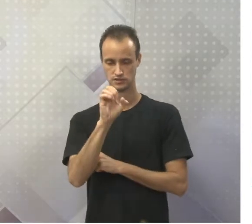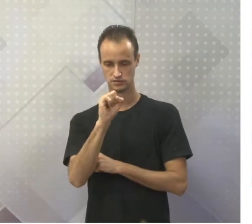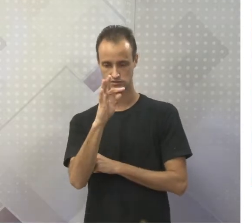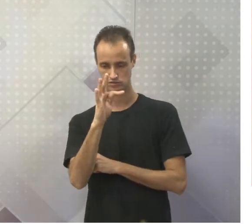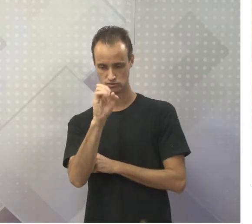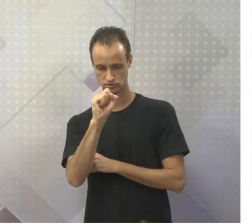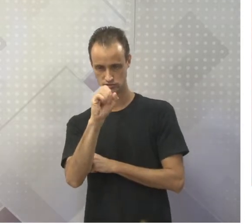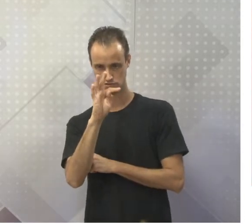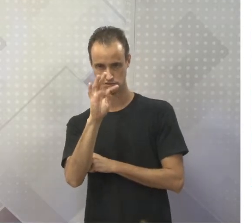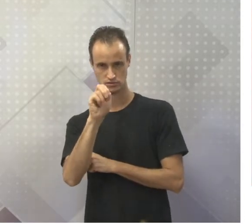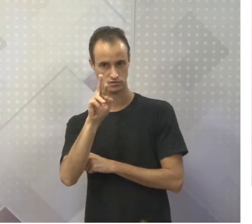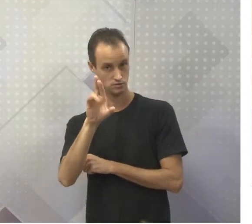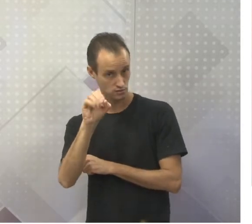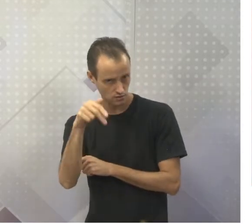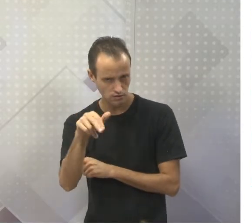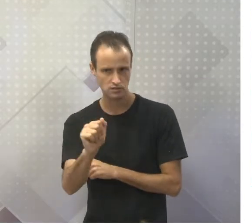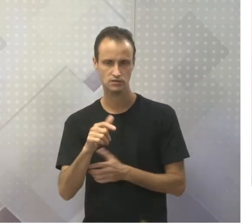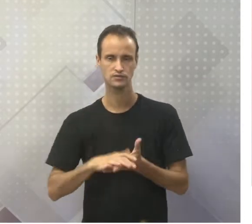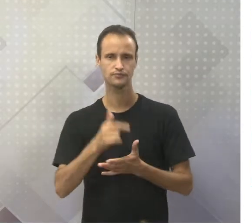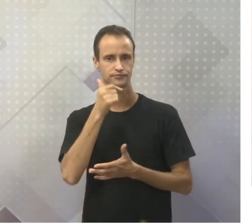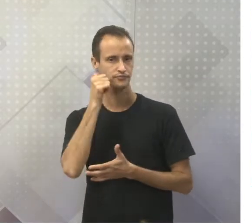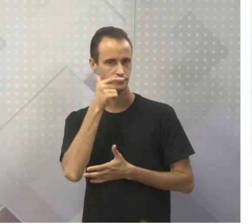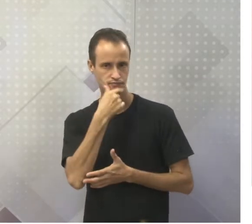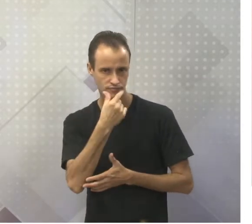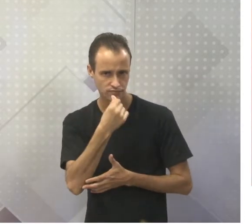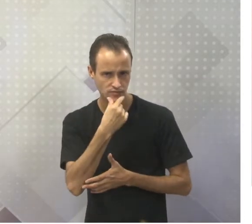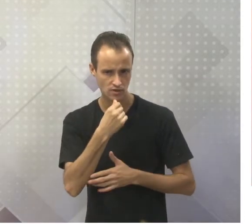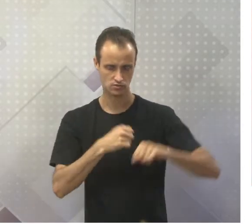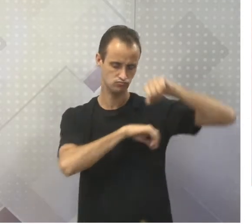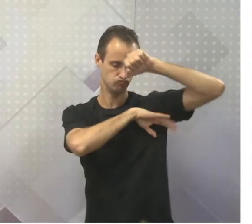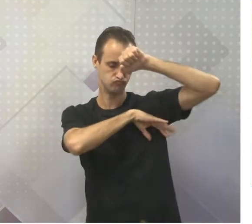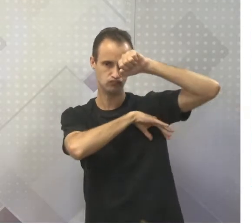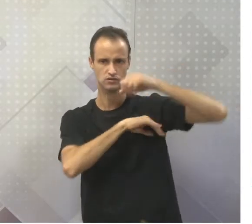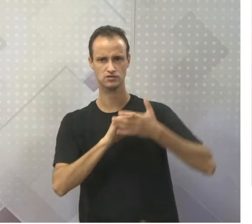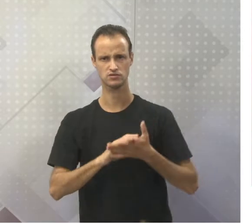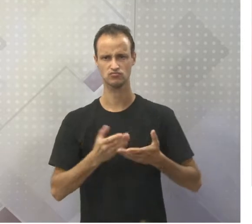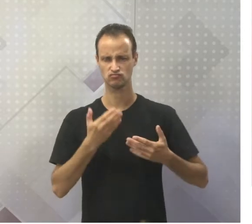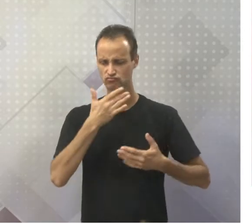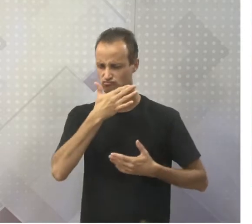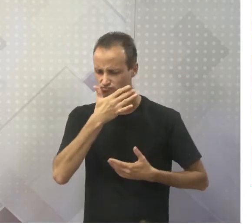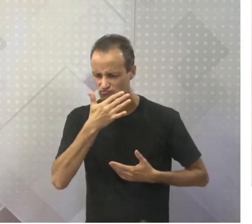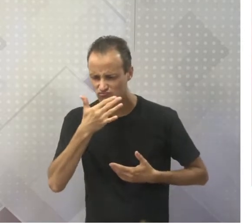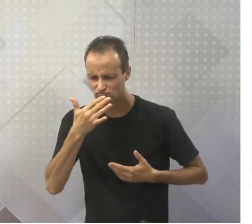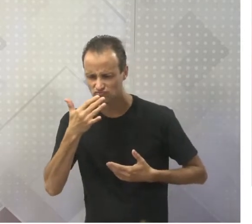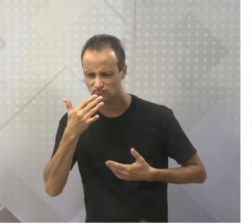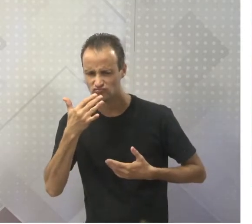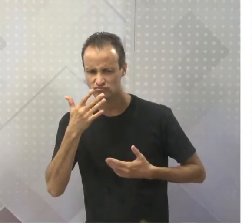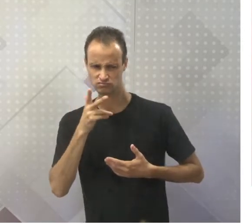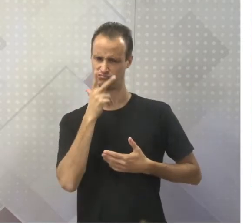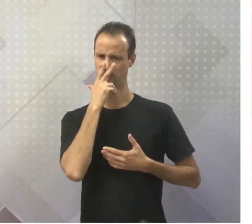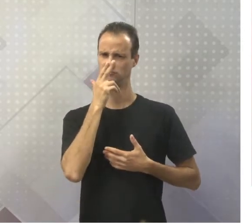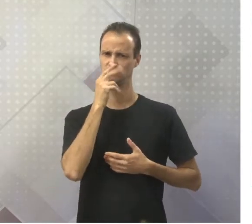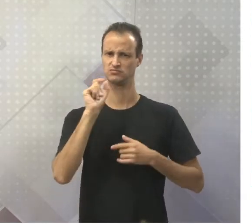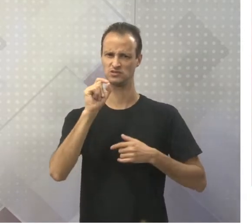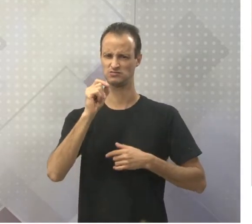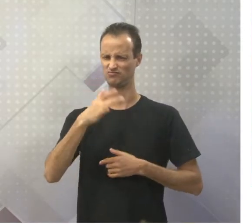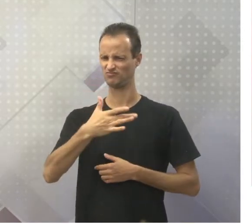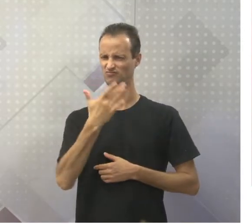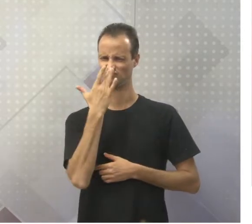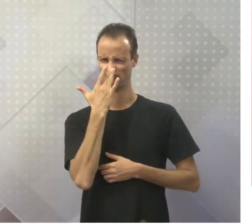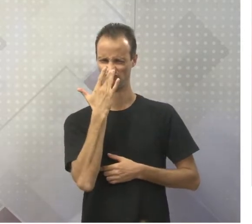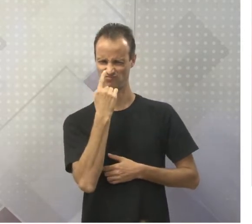Falar logo do menino, né? Crescimento de pelo também na axila, o odor corporal fica assim como se fosse chamam de